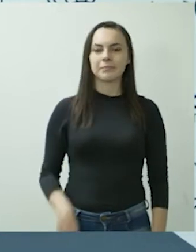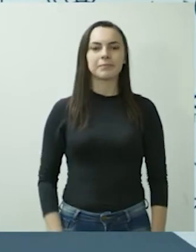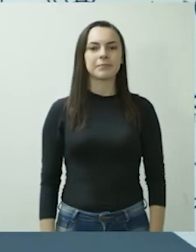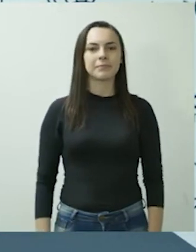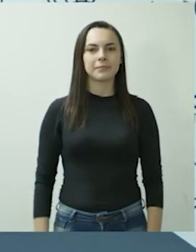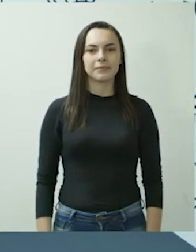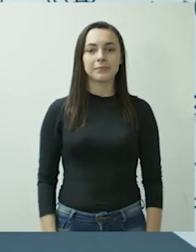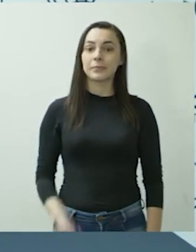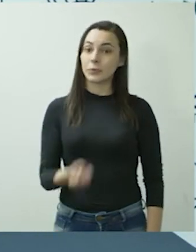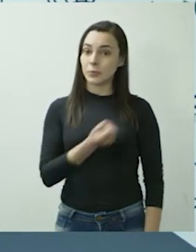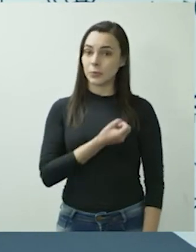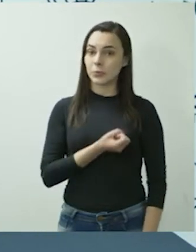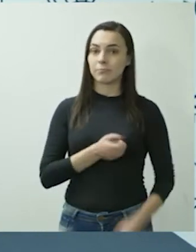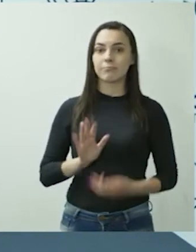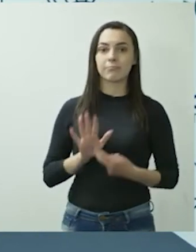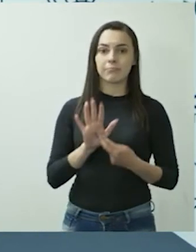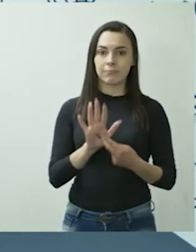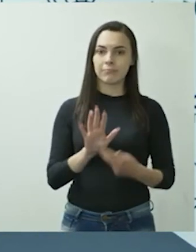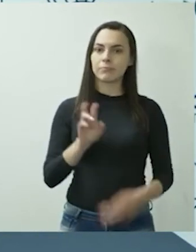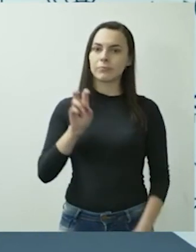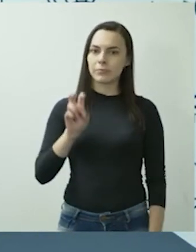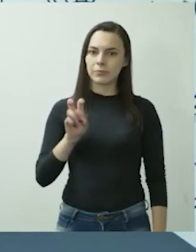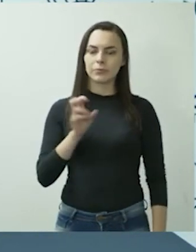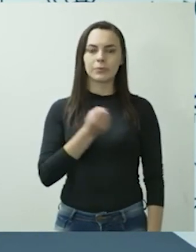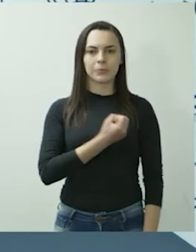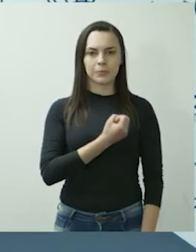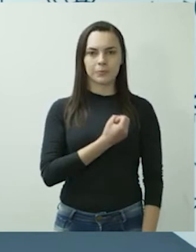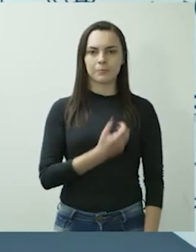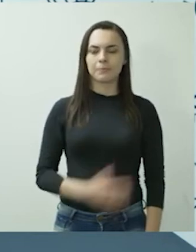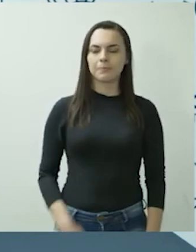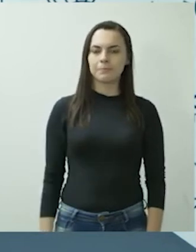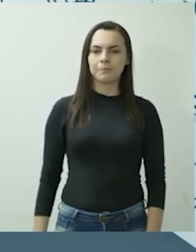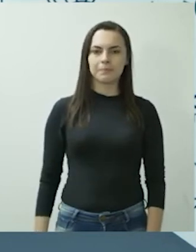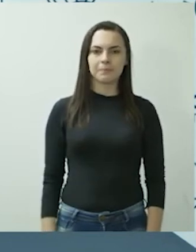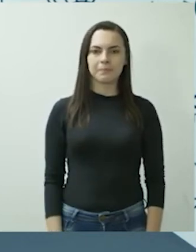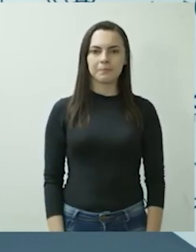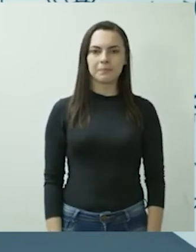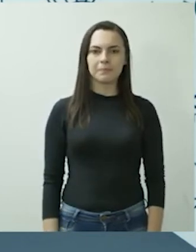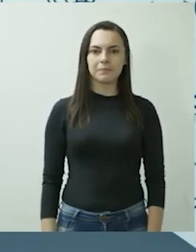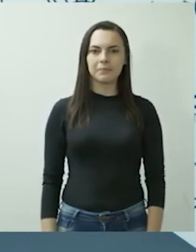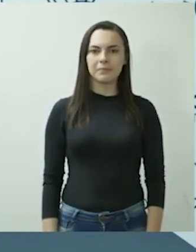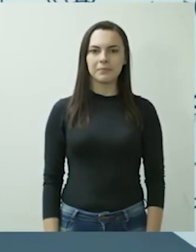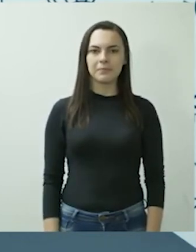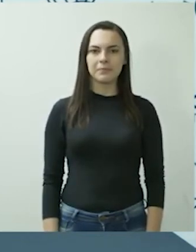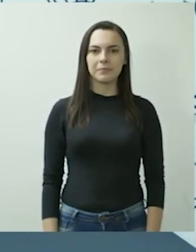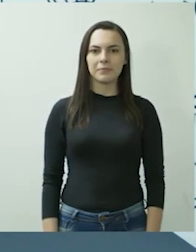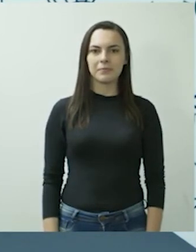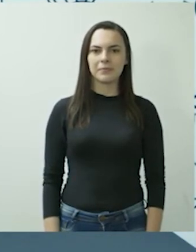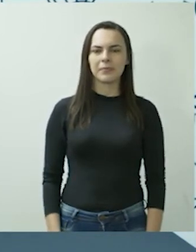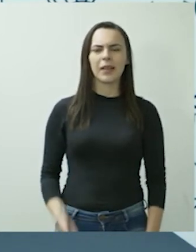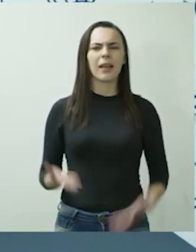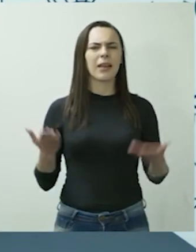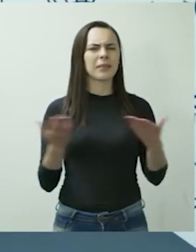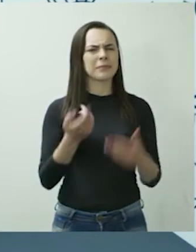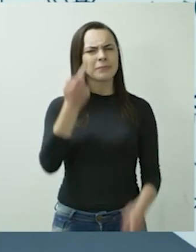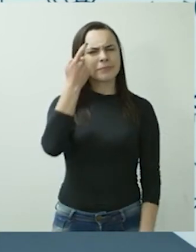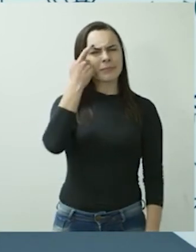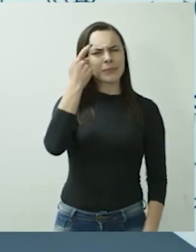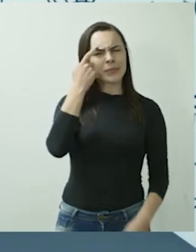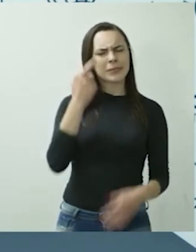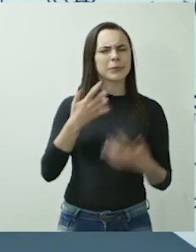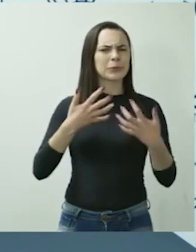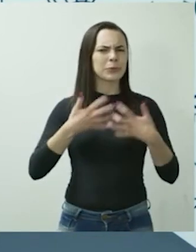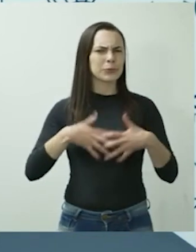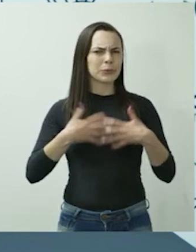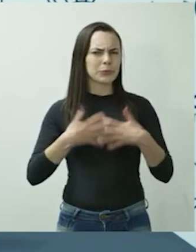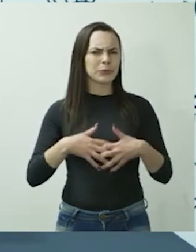1, 2, 3, 4, 5. O número que representa essa quantidade é o número 5. Mas pensamos muito hoje sobre estimativa